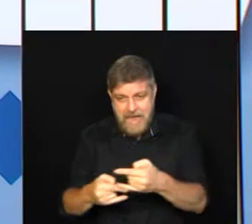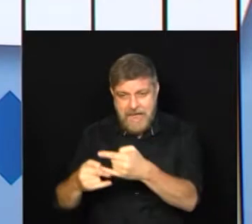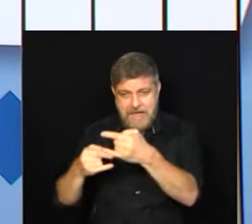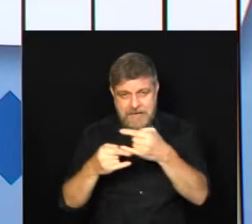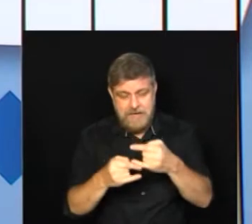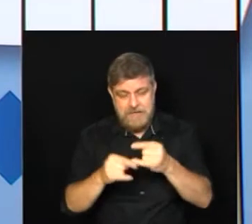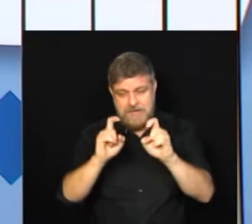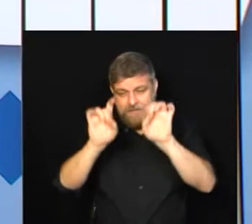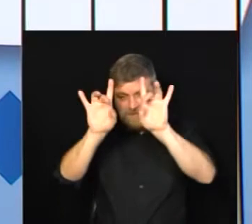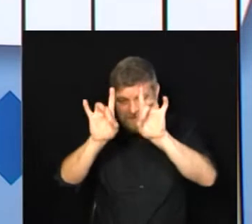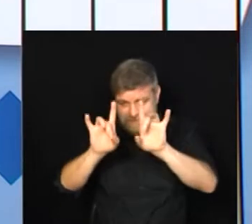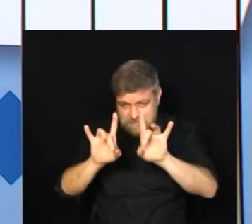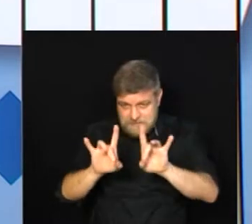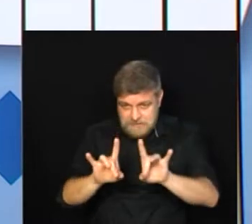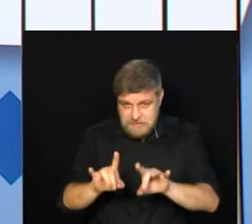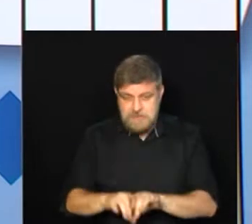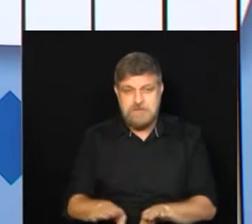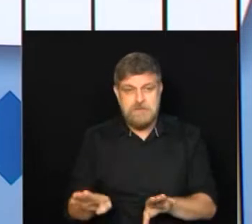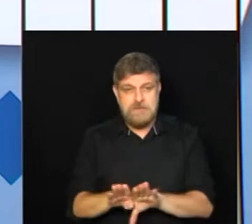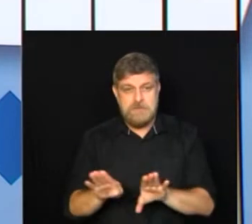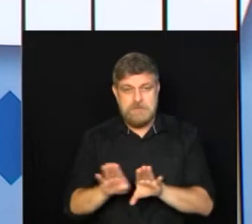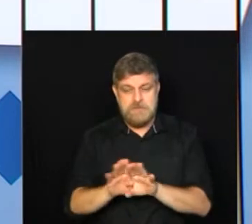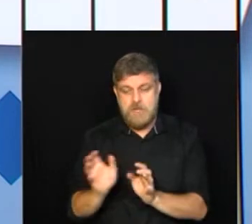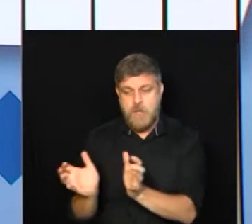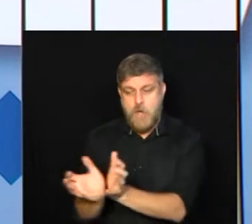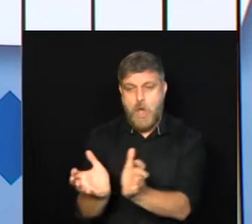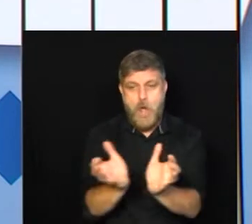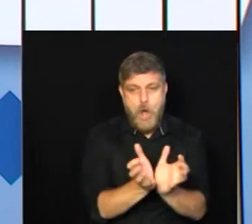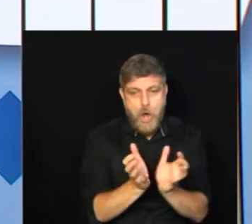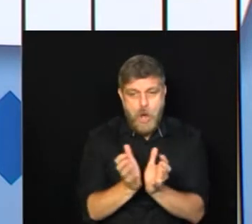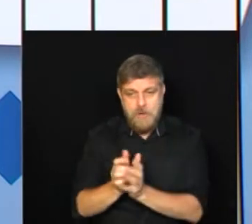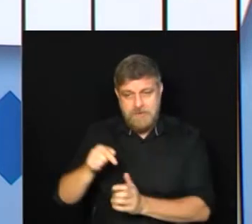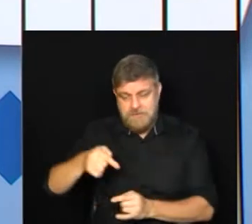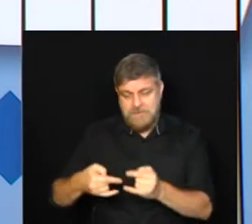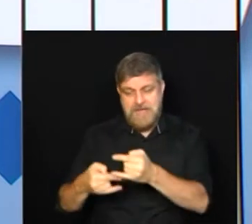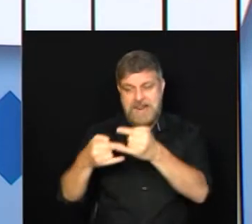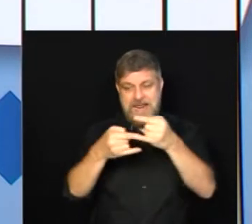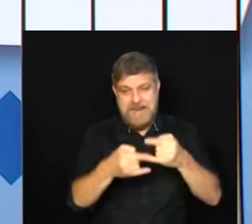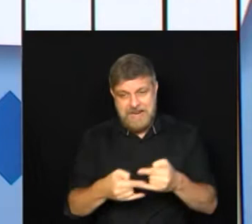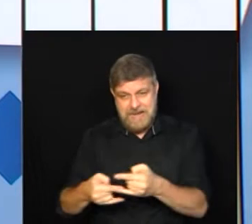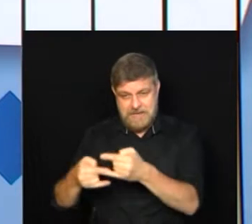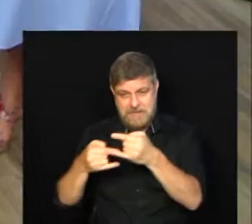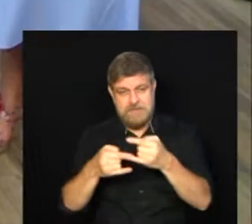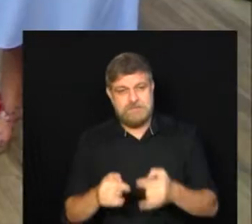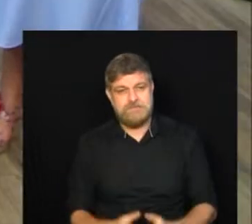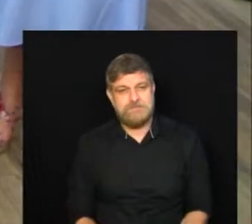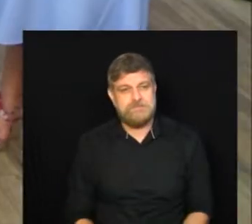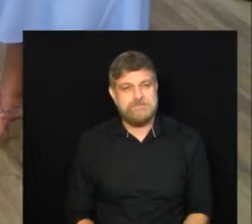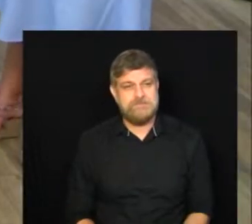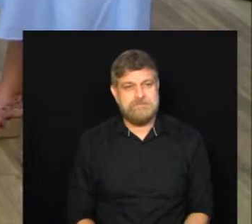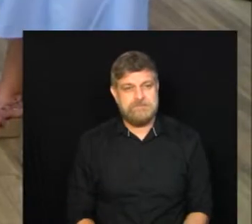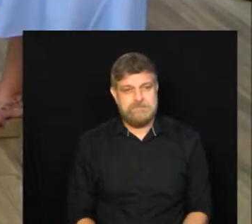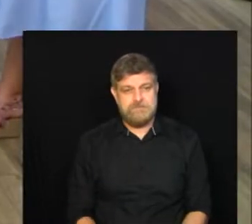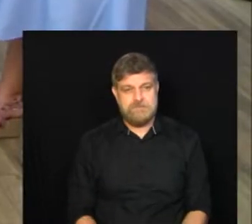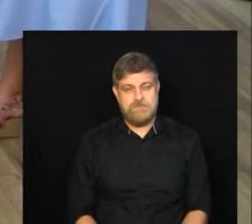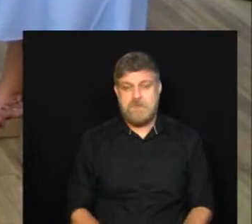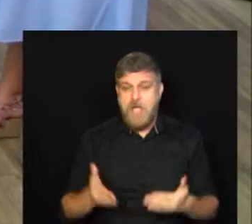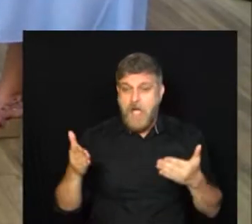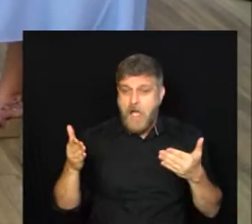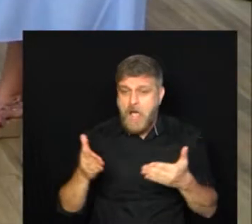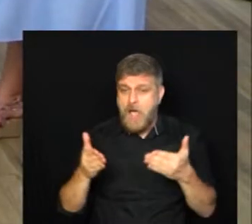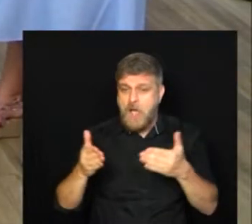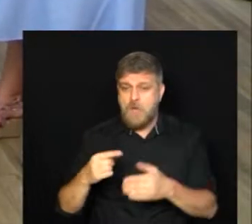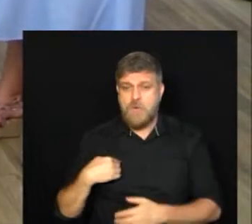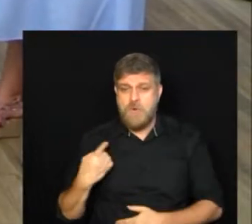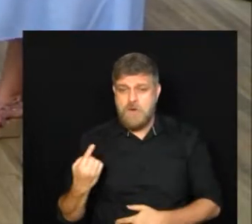reuniões extraordinárias e reuniões de comissões pelo sistema de deliberação remota. Vamos continuar agora, Mina Abreu,